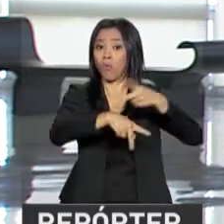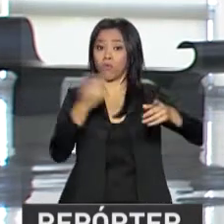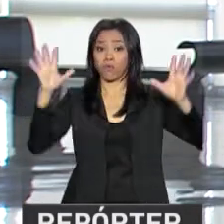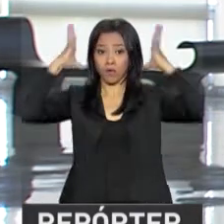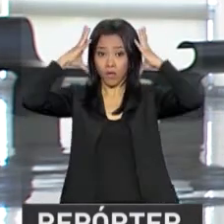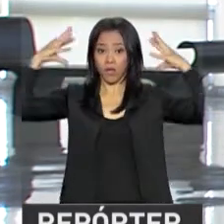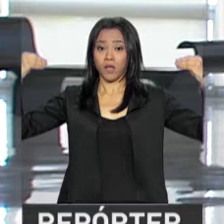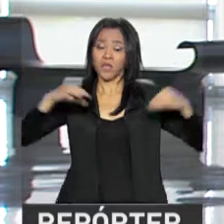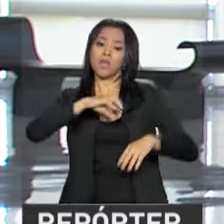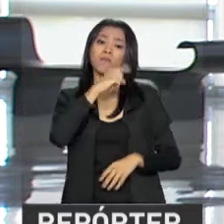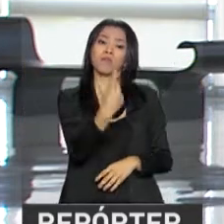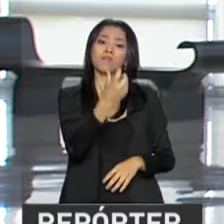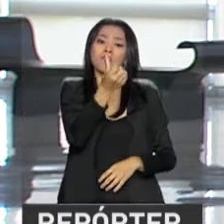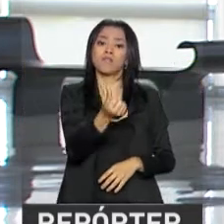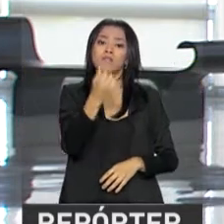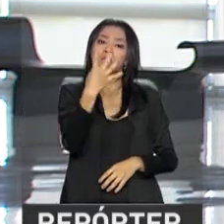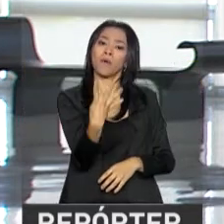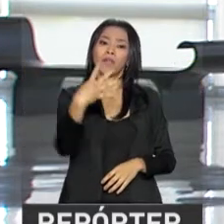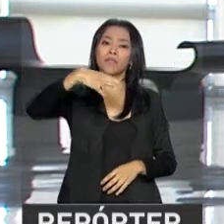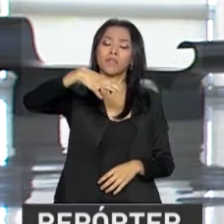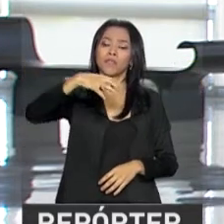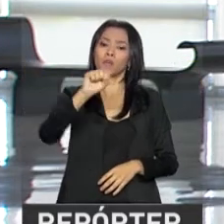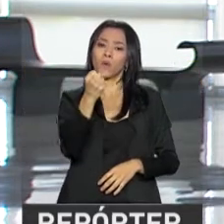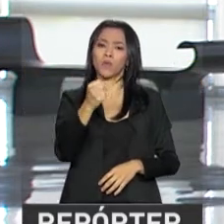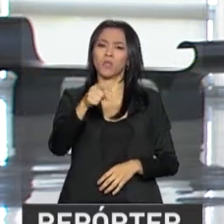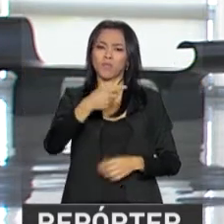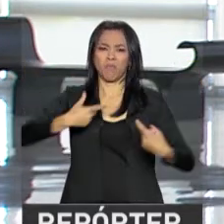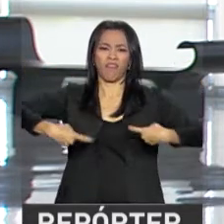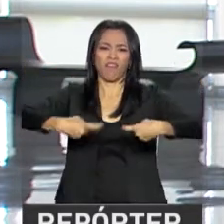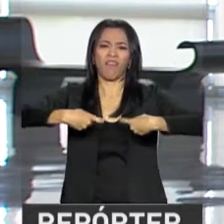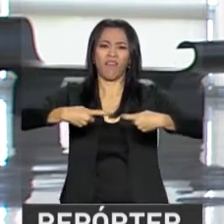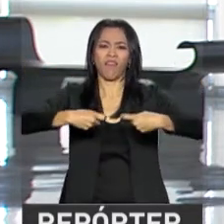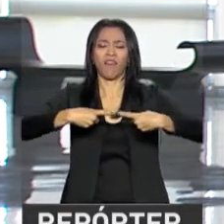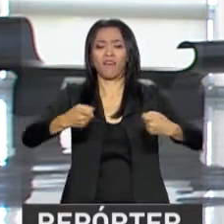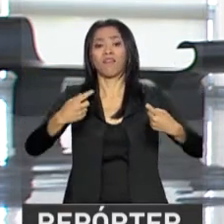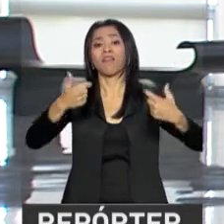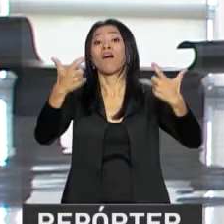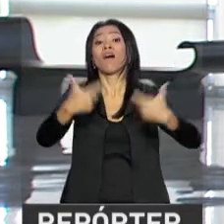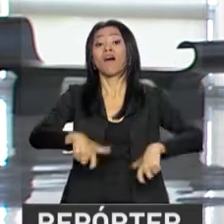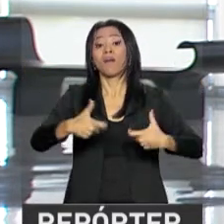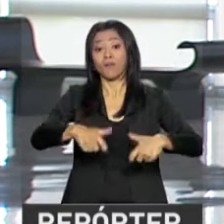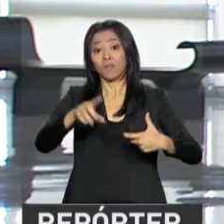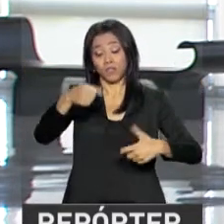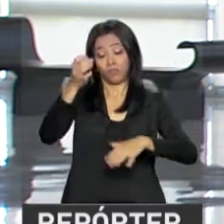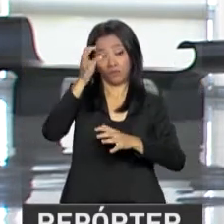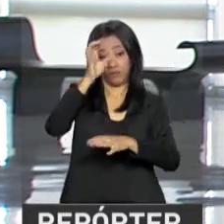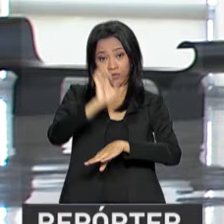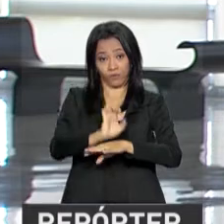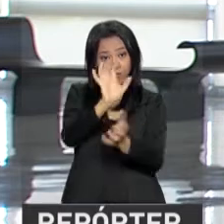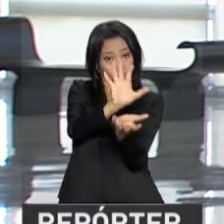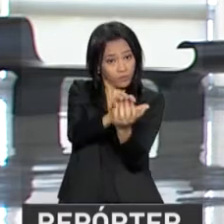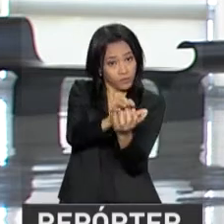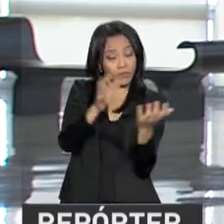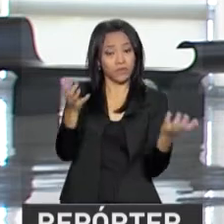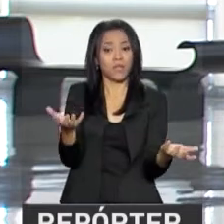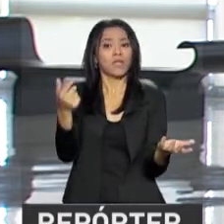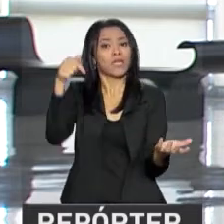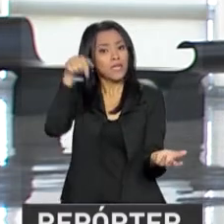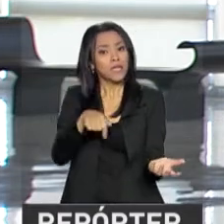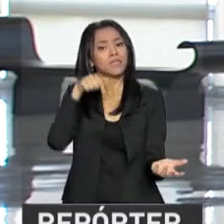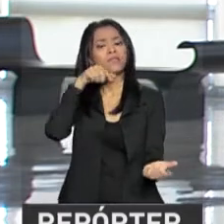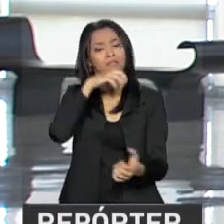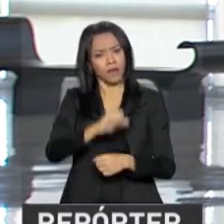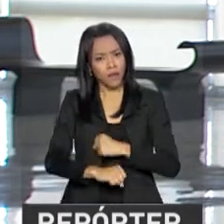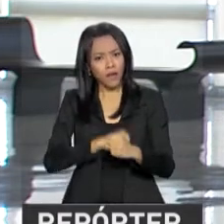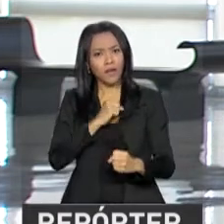1648 na batalha dos guararapes em jaboatão pernambuco e neste ano o exército decidiu lançar uma campanha